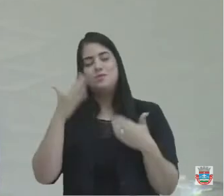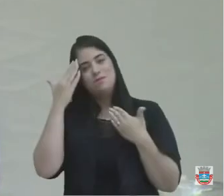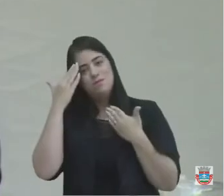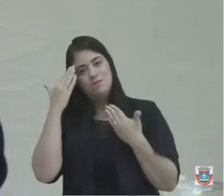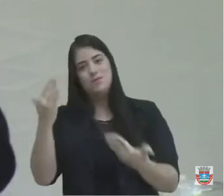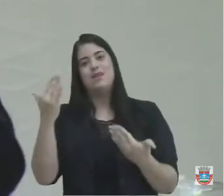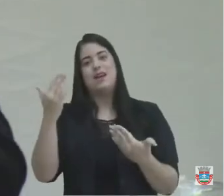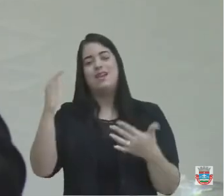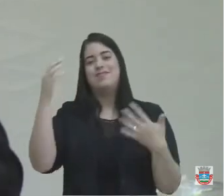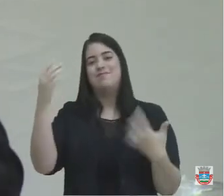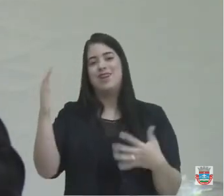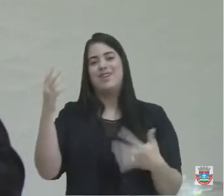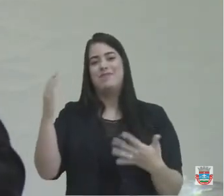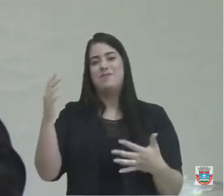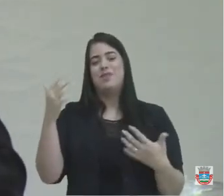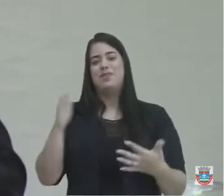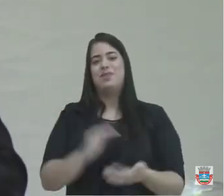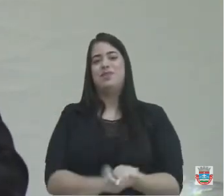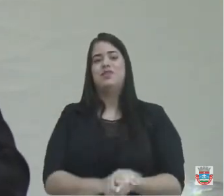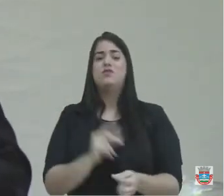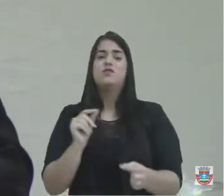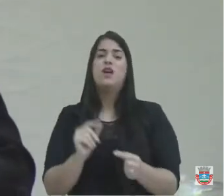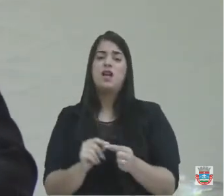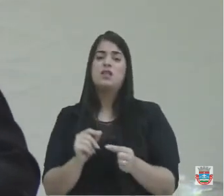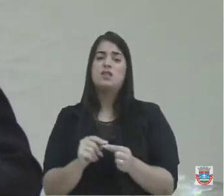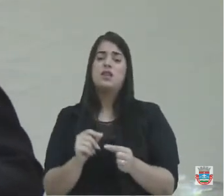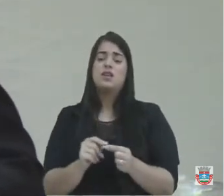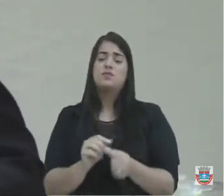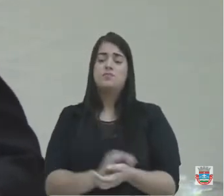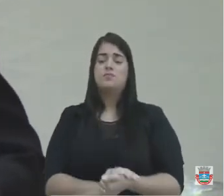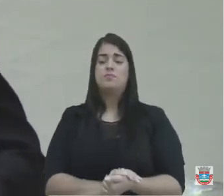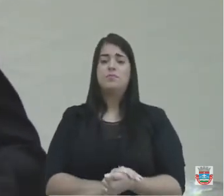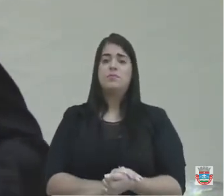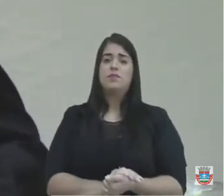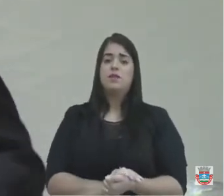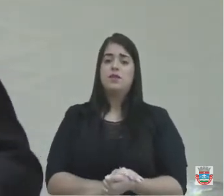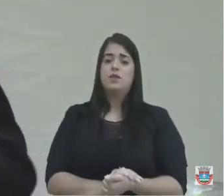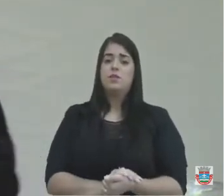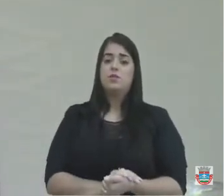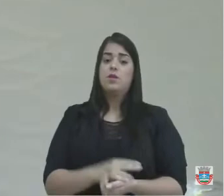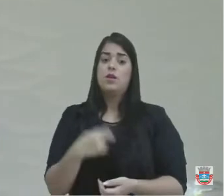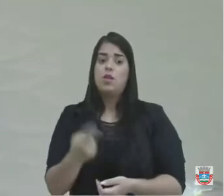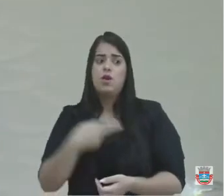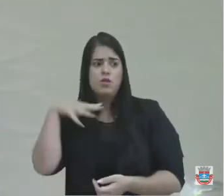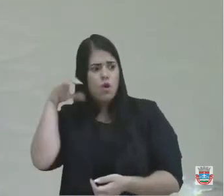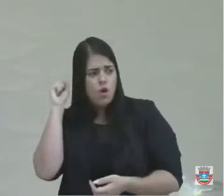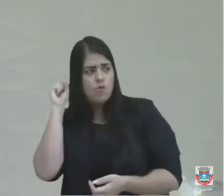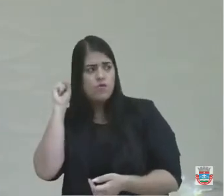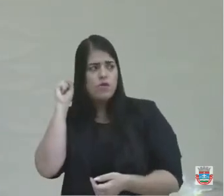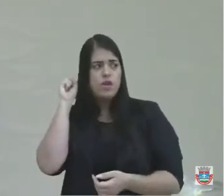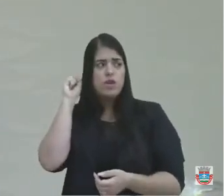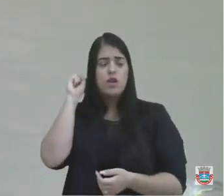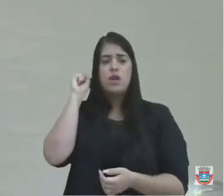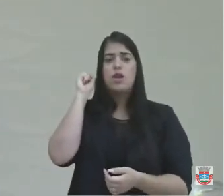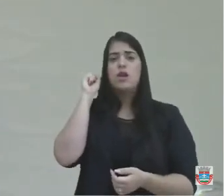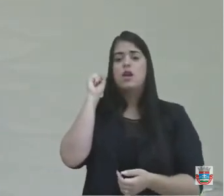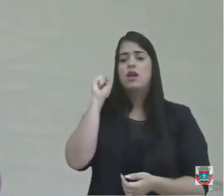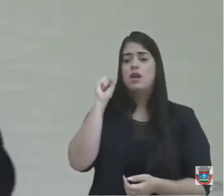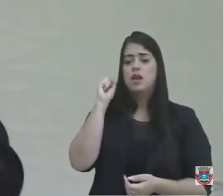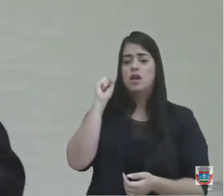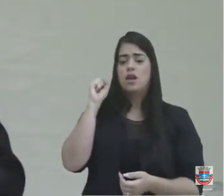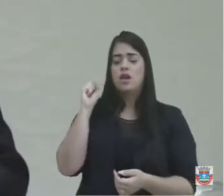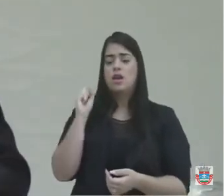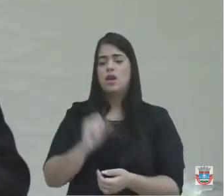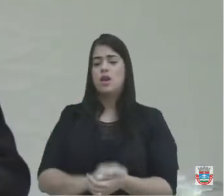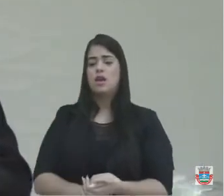obrigado por ter feito e está fazendo porque a gente escuta muito dizer que faz